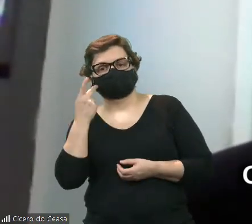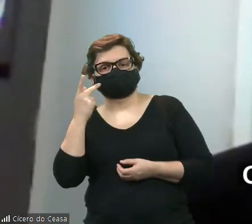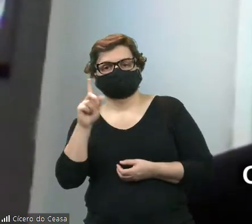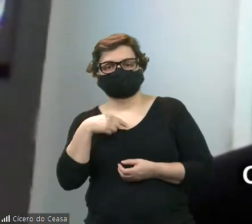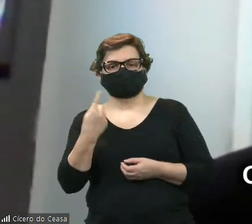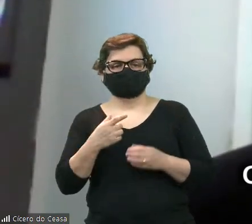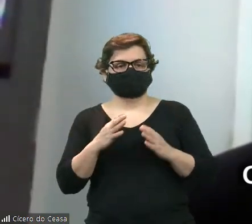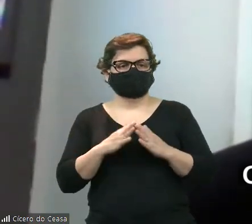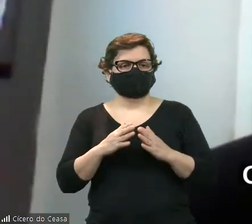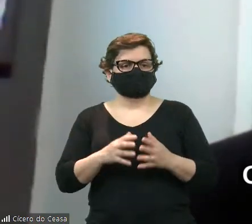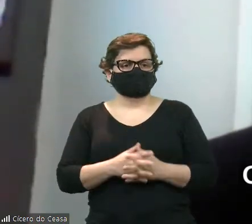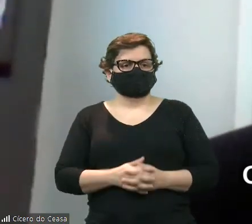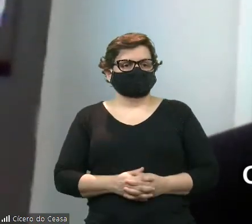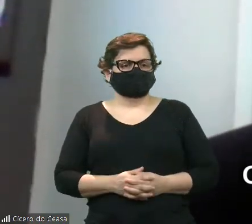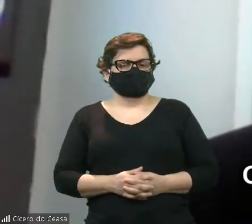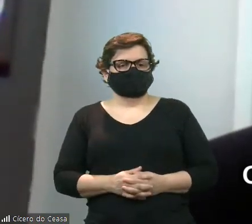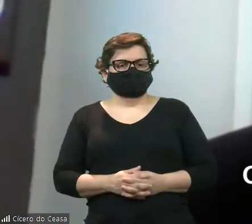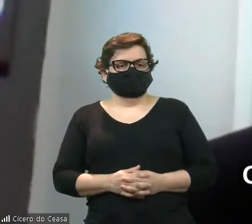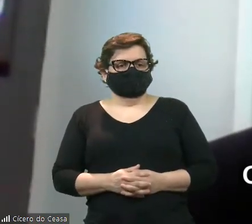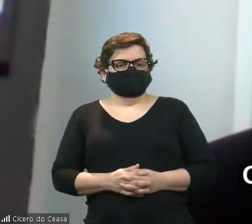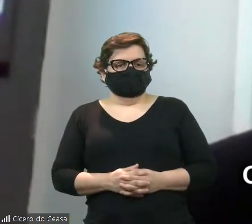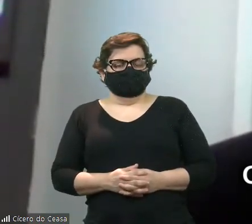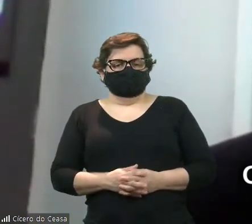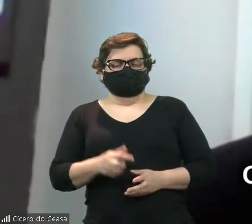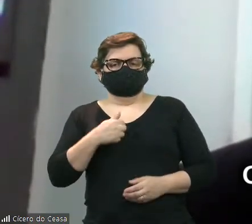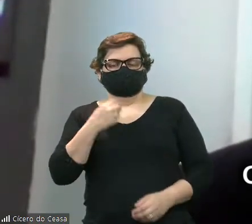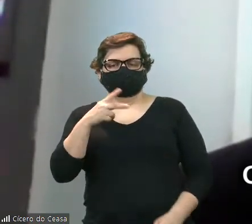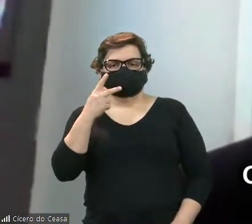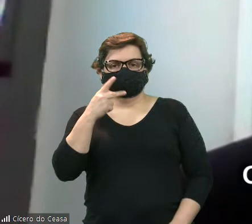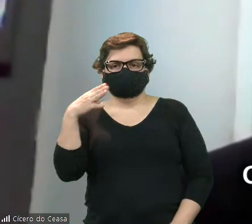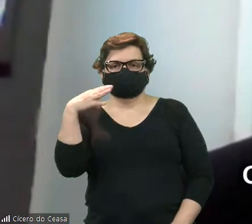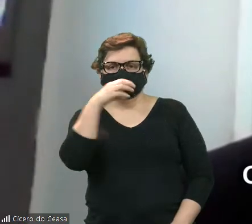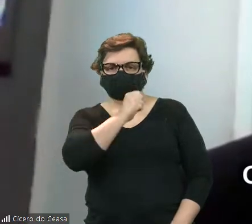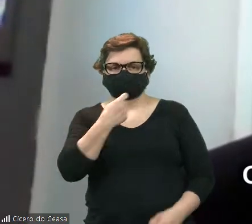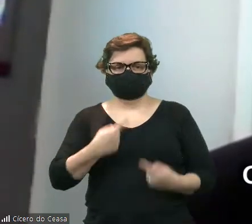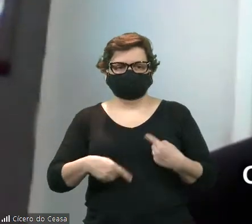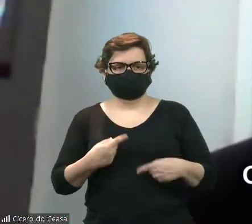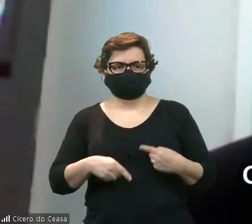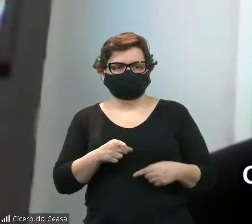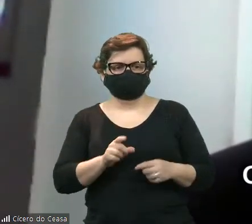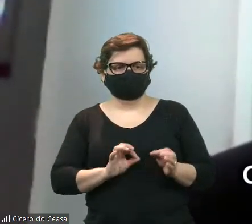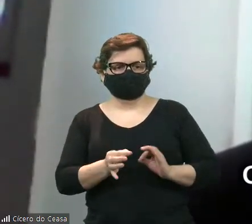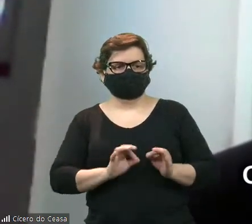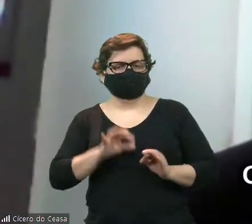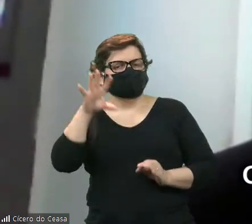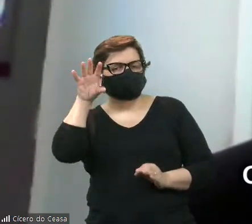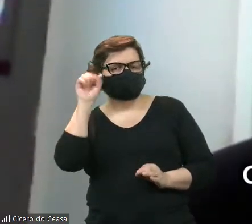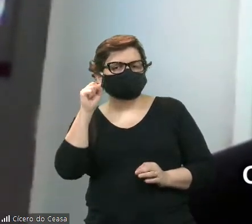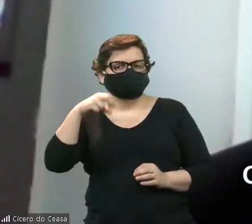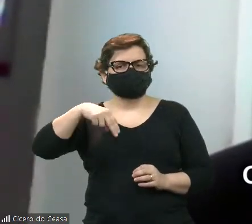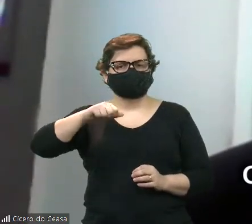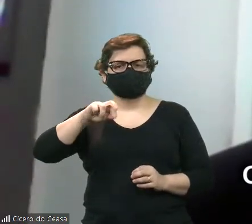casa. Eu quero ser breve na discussão desse projeto e ouvindo o vereador Nardi...